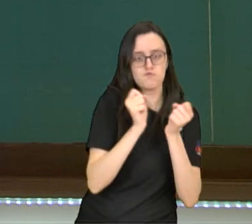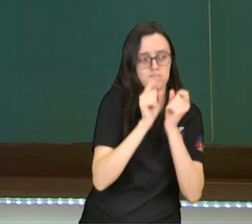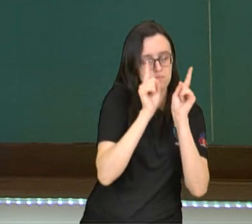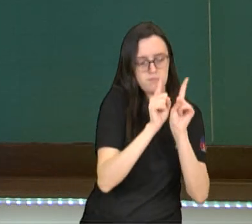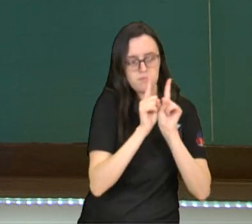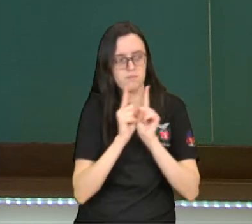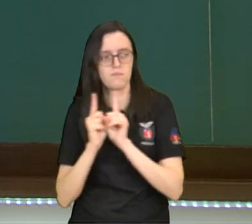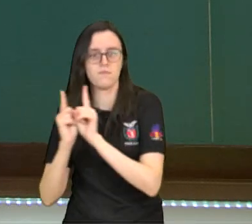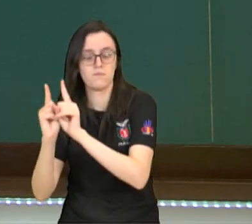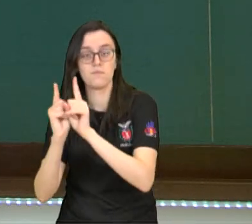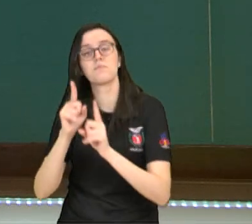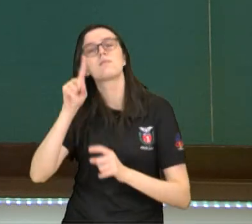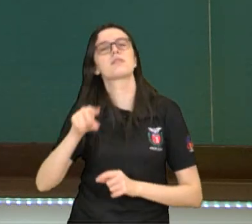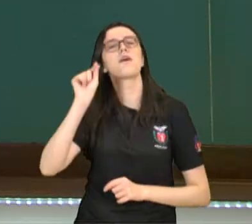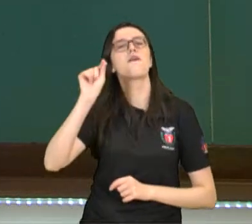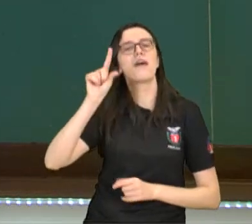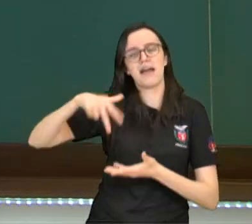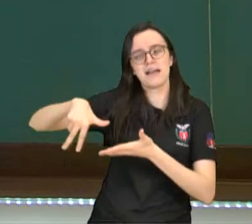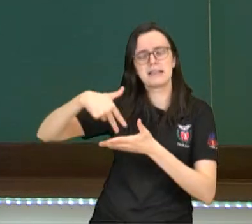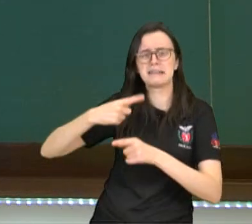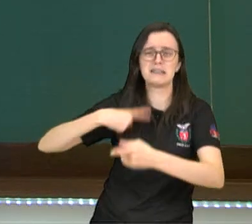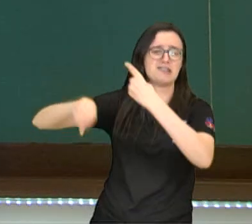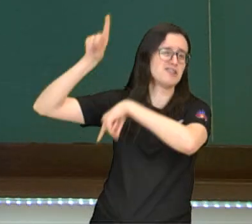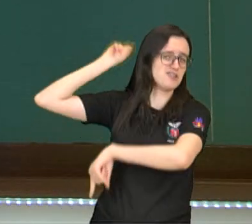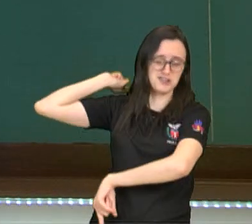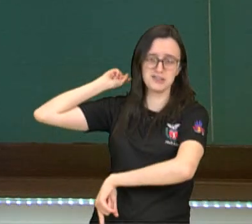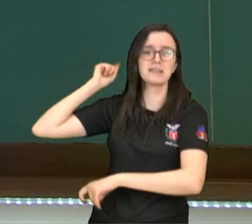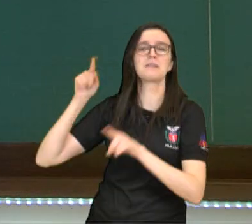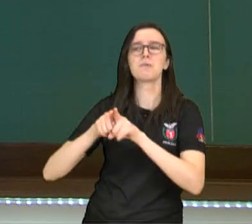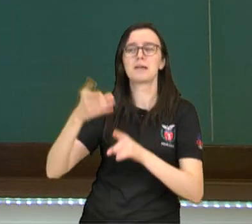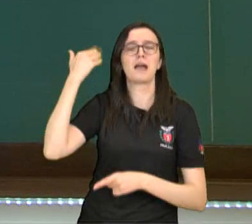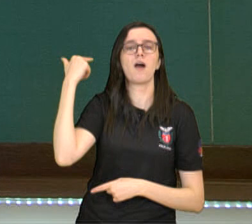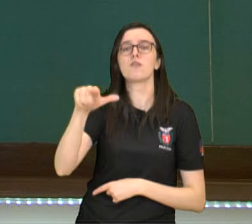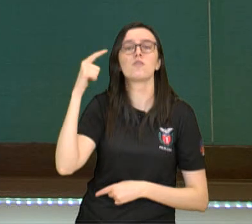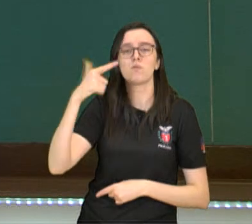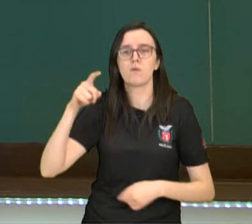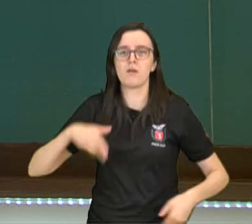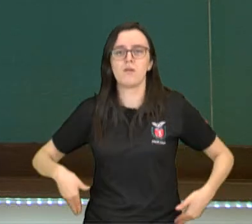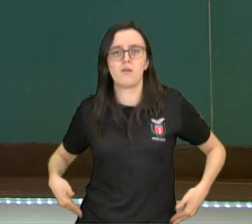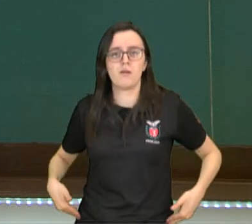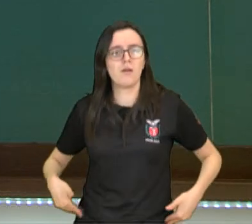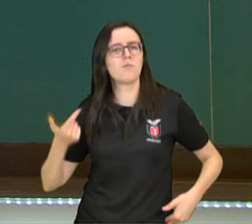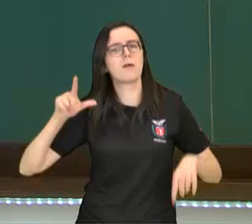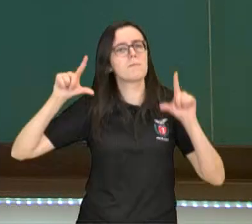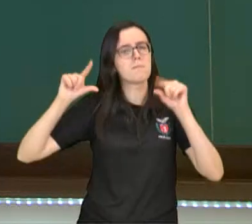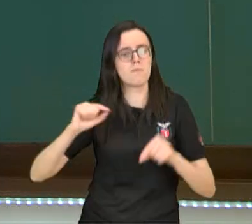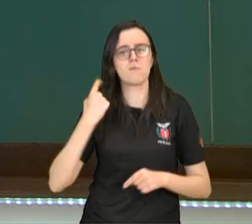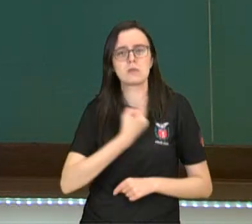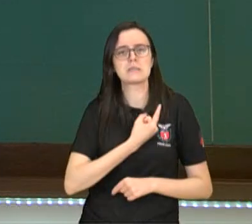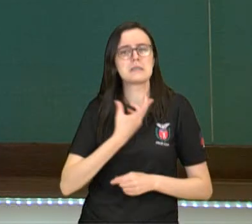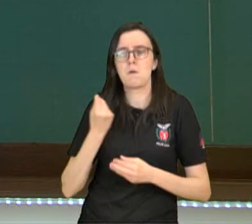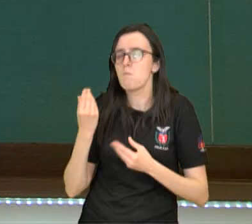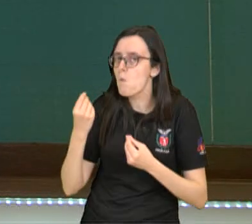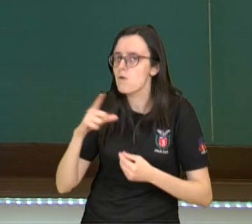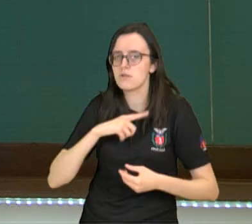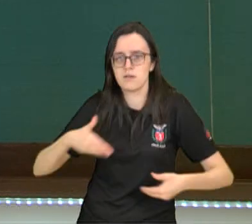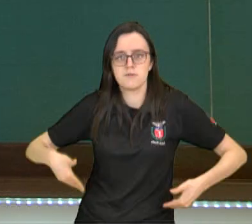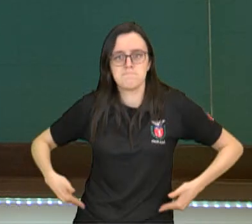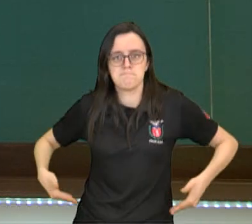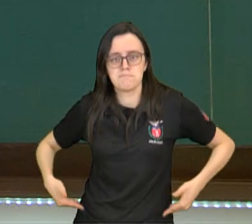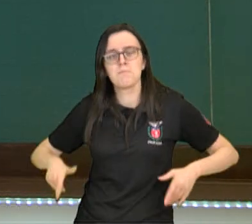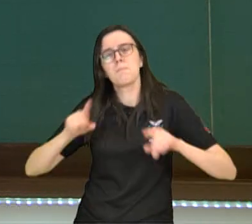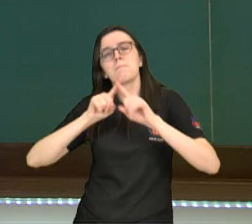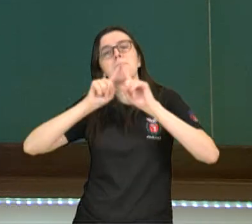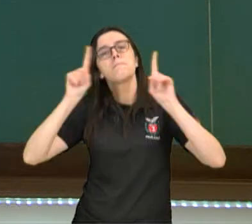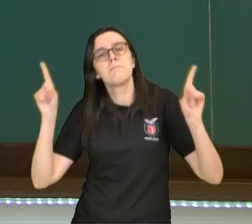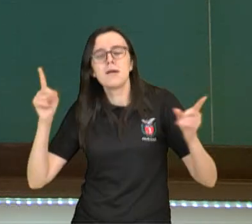lado. Ele era muito uma dança primitiva, não tinha tanto balançar dos quadris, que hoje em dia nós temos muito balançar dos quadris,